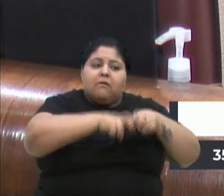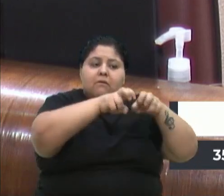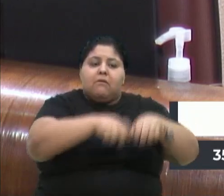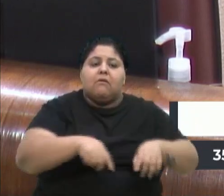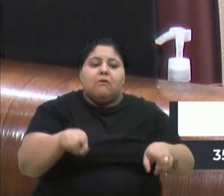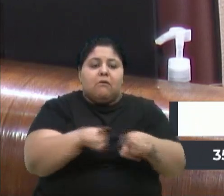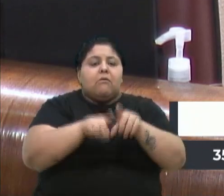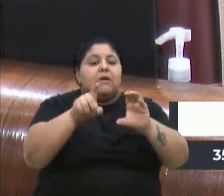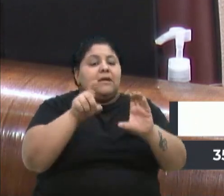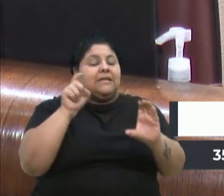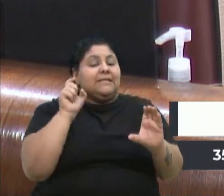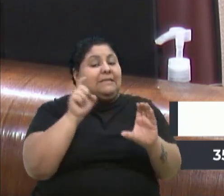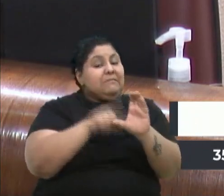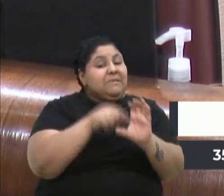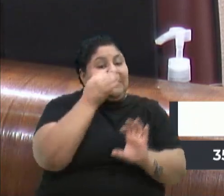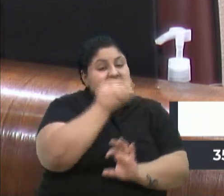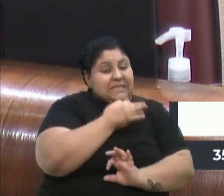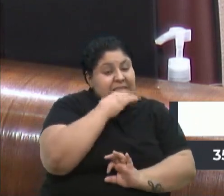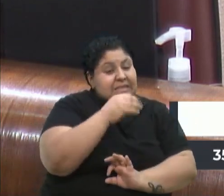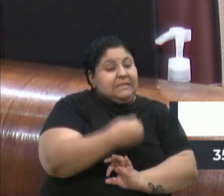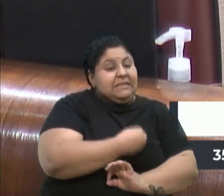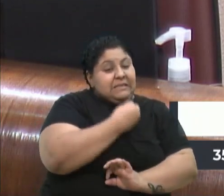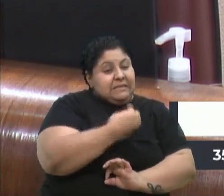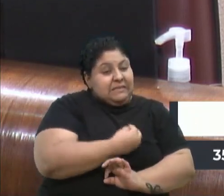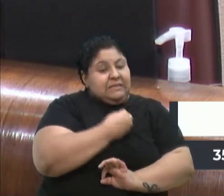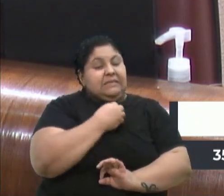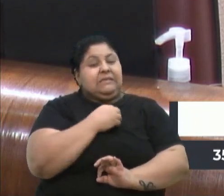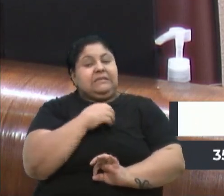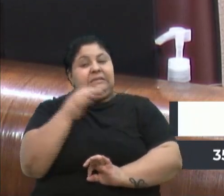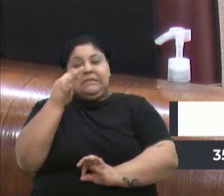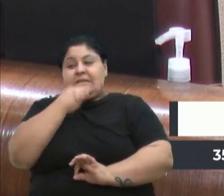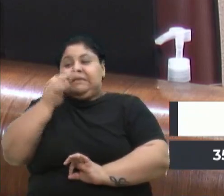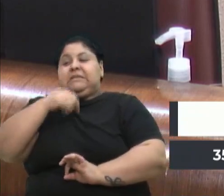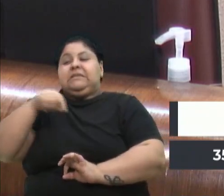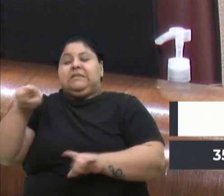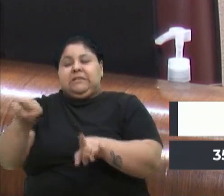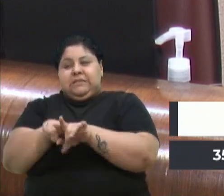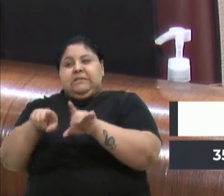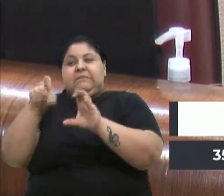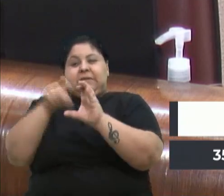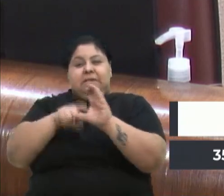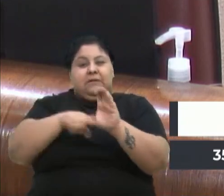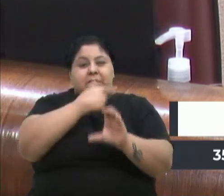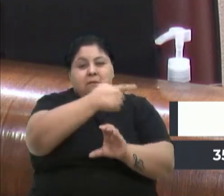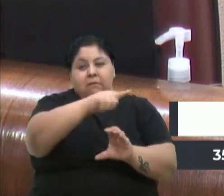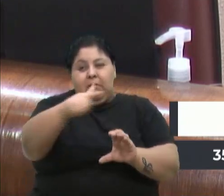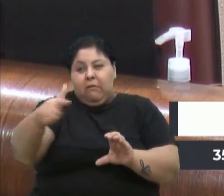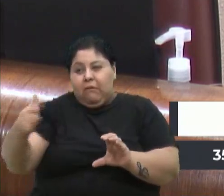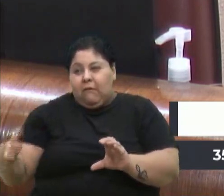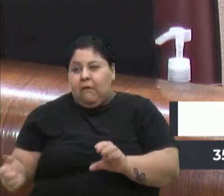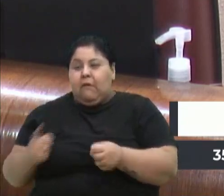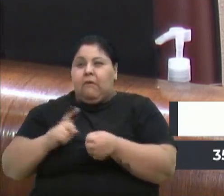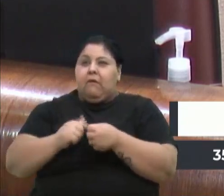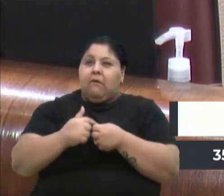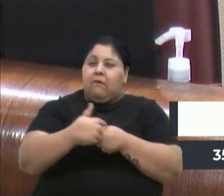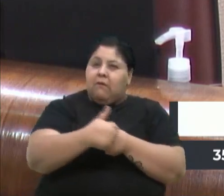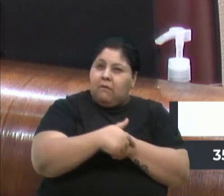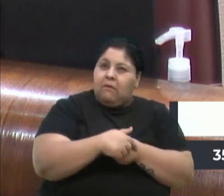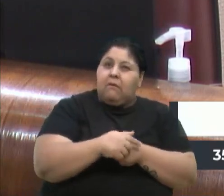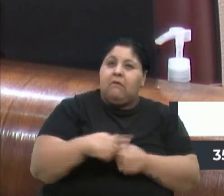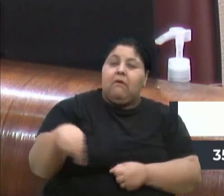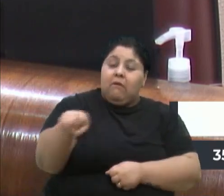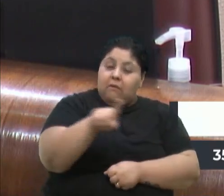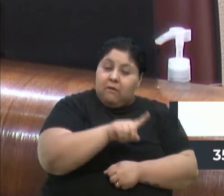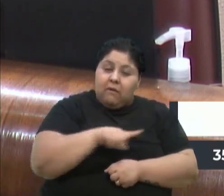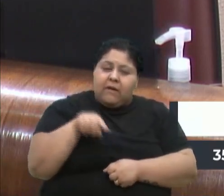para sobreviver, e Caxias depende desses municípios para sobreviver. Somos todos, né, aqui irmãos, e todas as cidades aqui